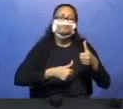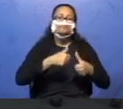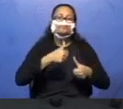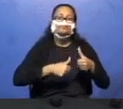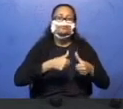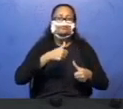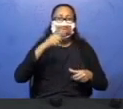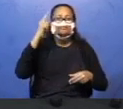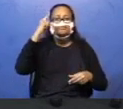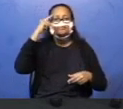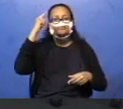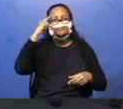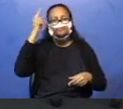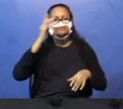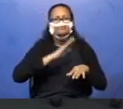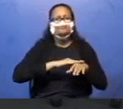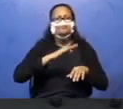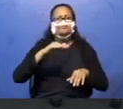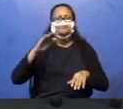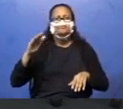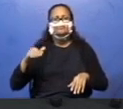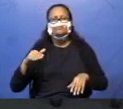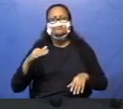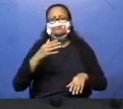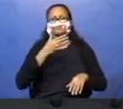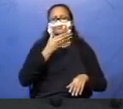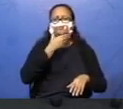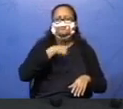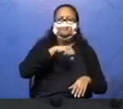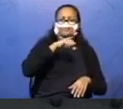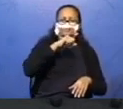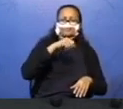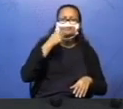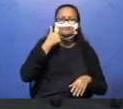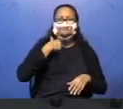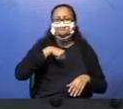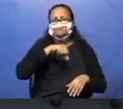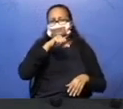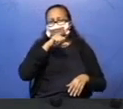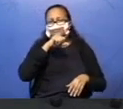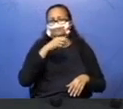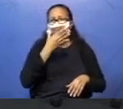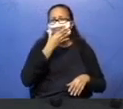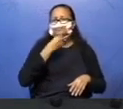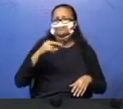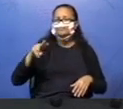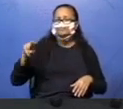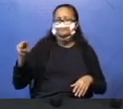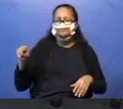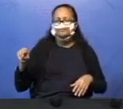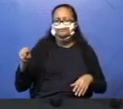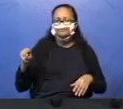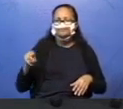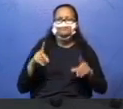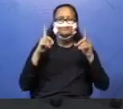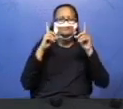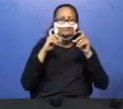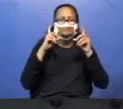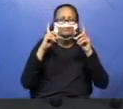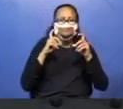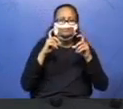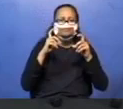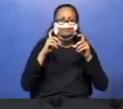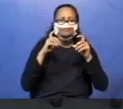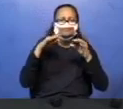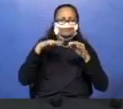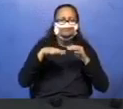seu primo, seu pai, a mãe, o irmão mais velho, que possa jogar com você, tira aquela foto e manda